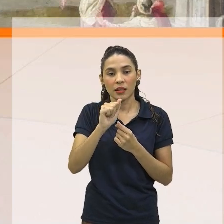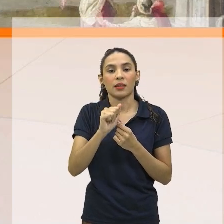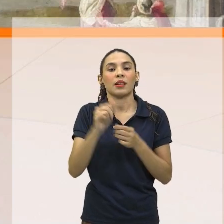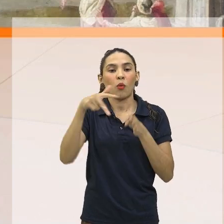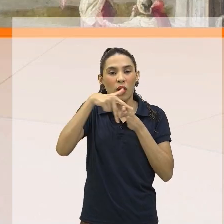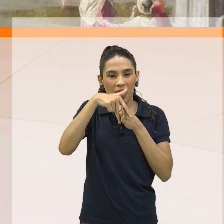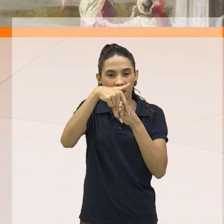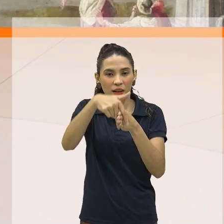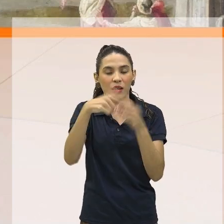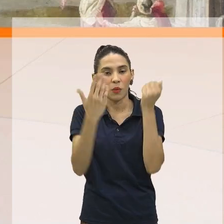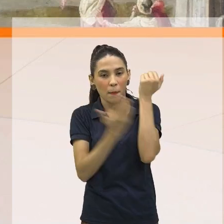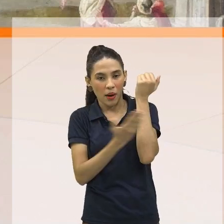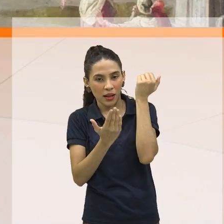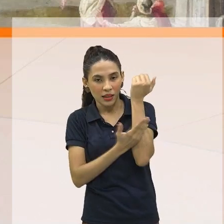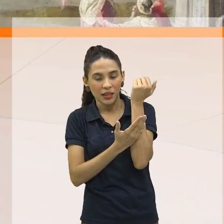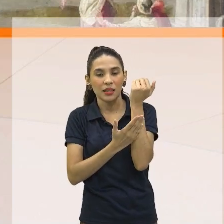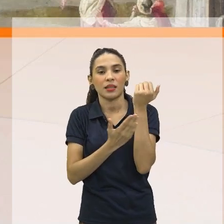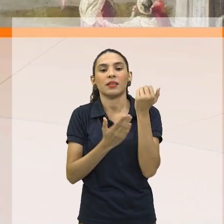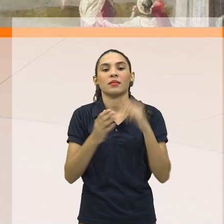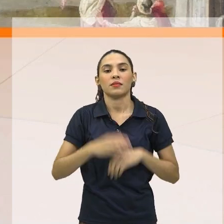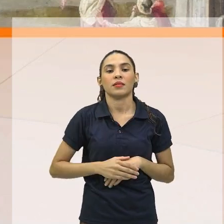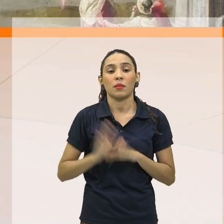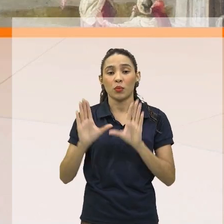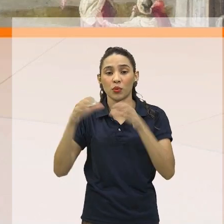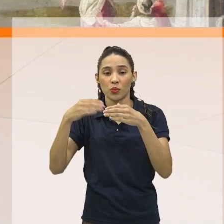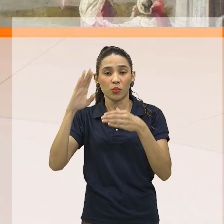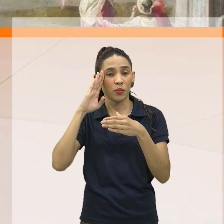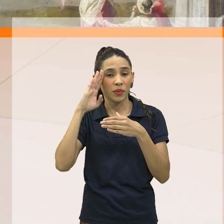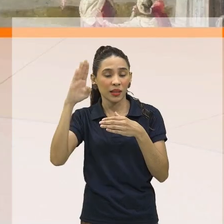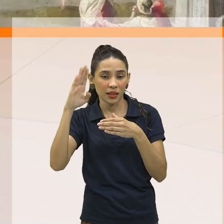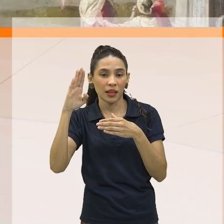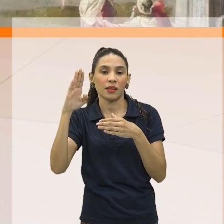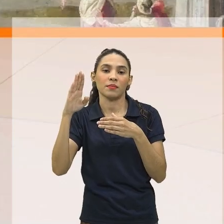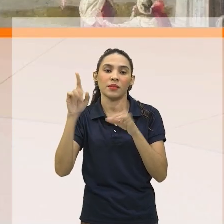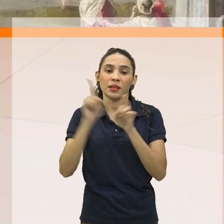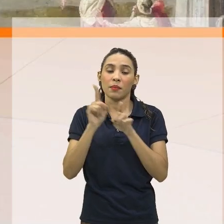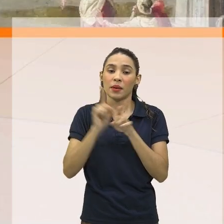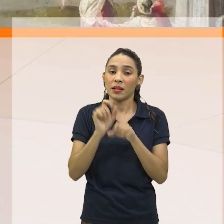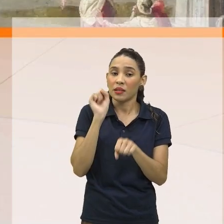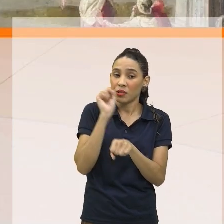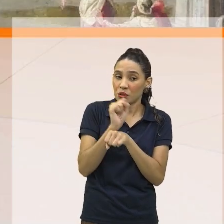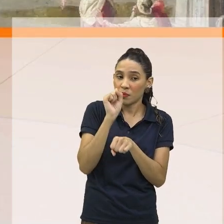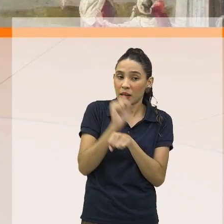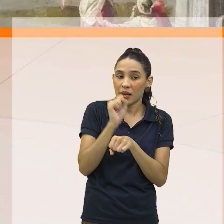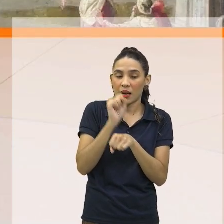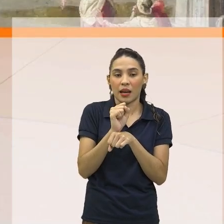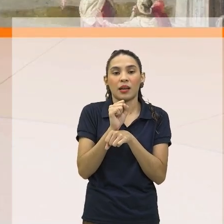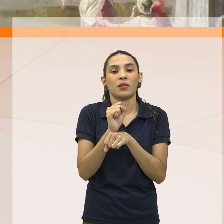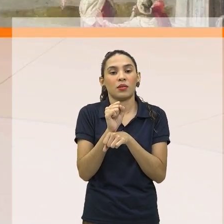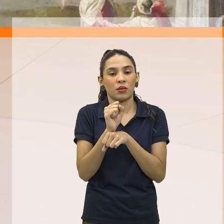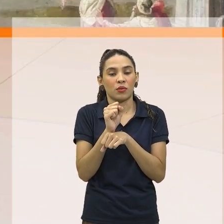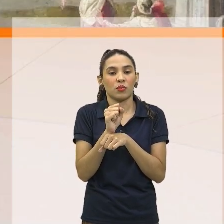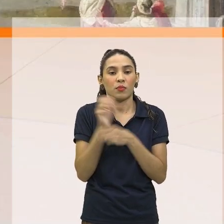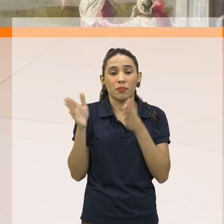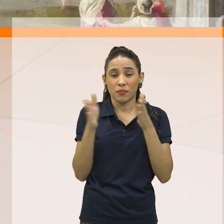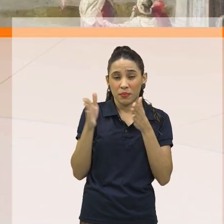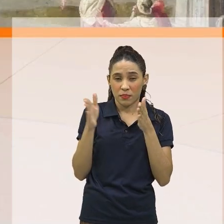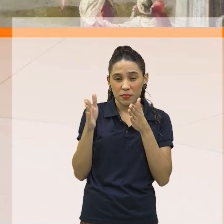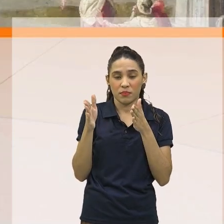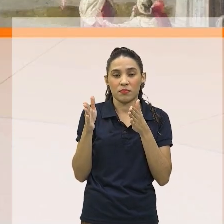dentro, né? E os soldados gregos que lá estavam justamente esperaram o melhor momento para